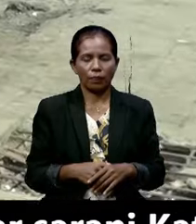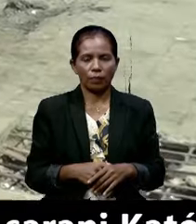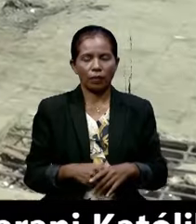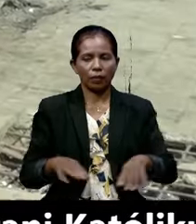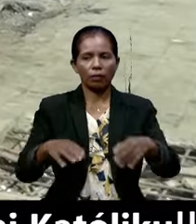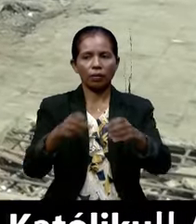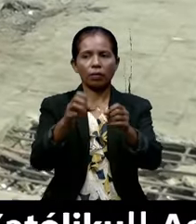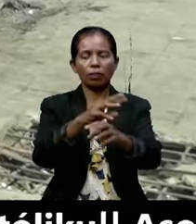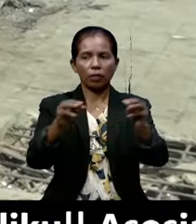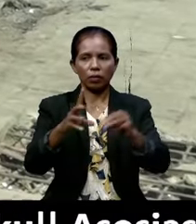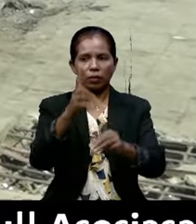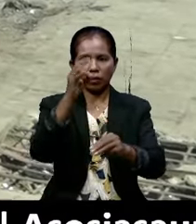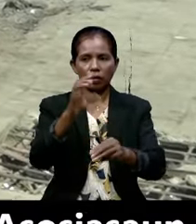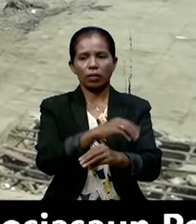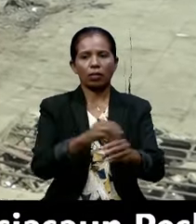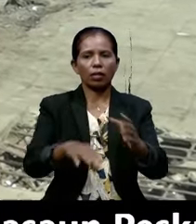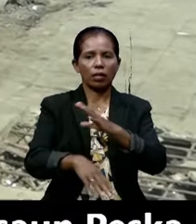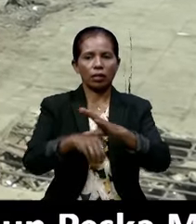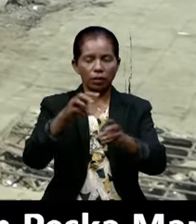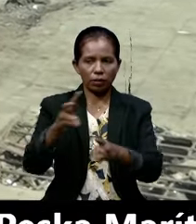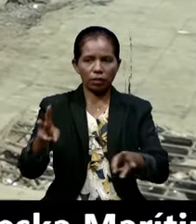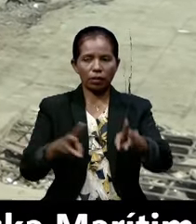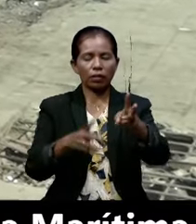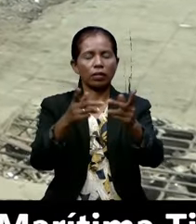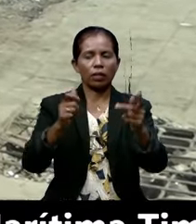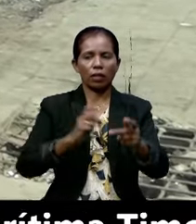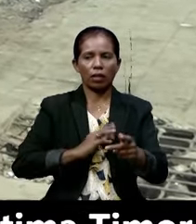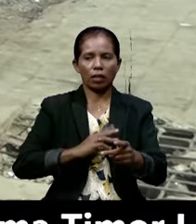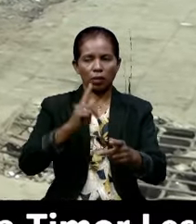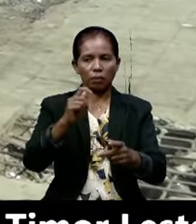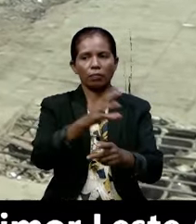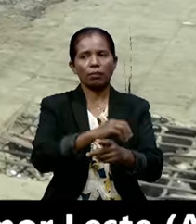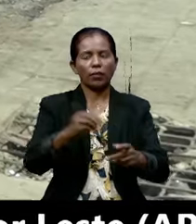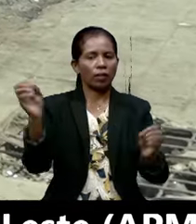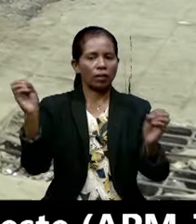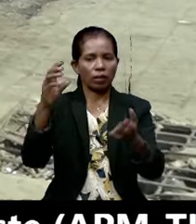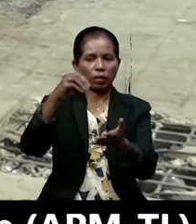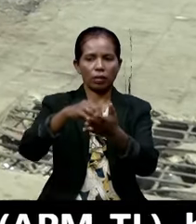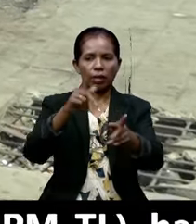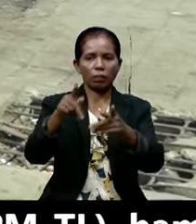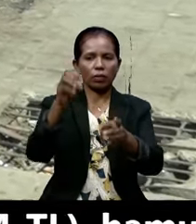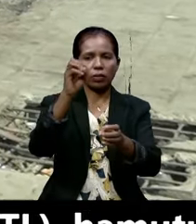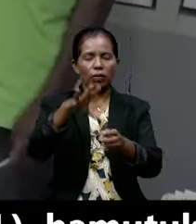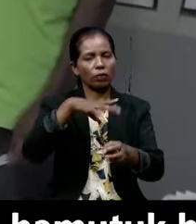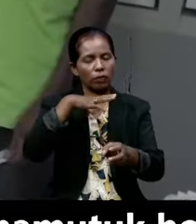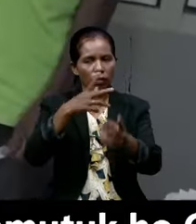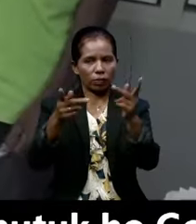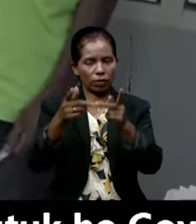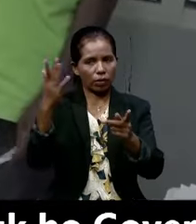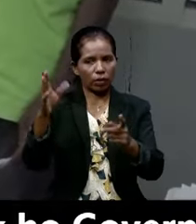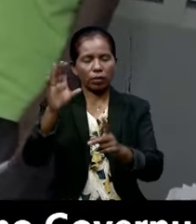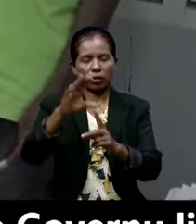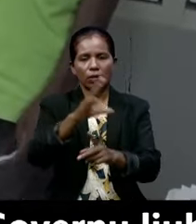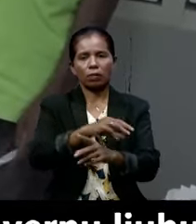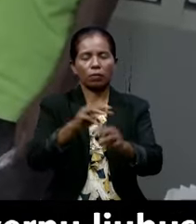Servisu Saneamentu Munisipiu Dili, se essa lixeira e a estrada nining, área Aimutin, tamba considera la merece a tu comunidade soe for e a fatin refere. Tu ir Servisu